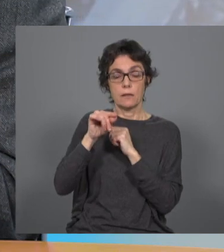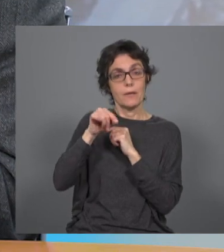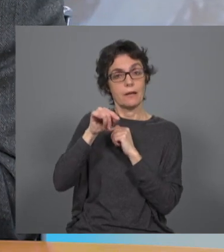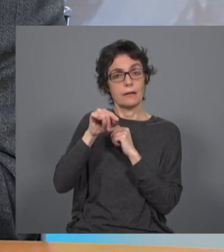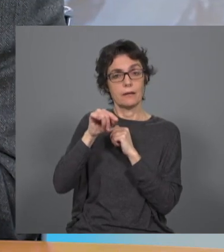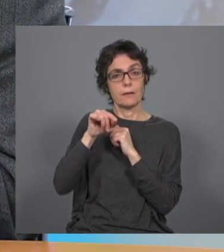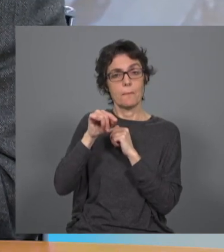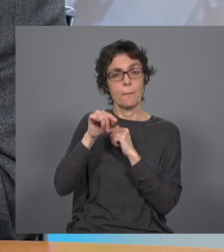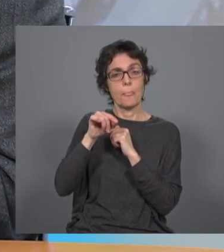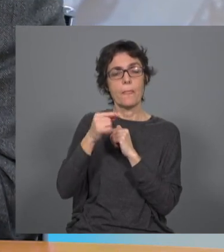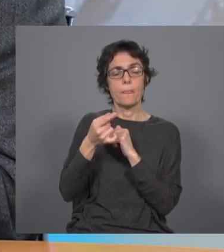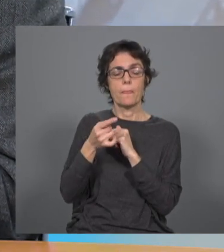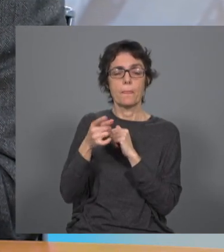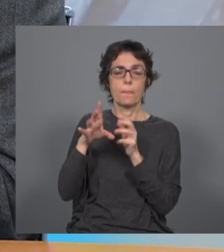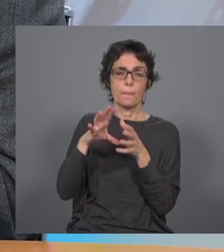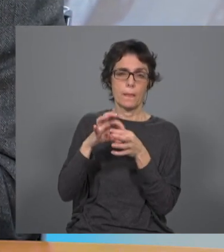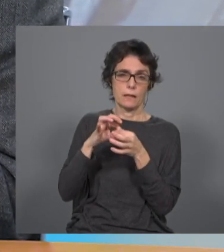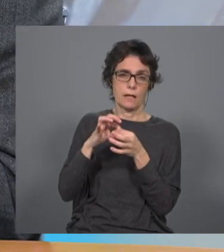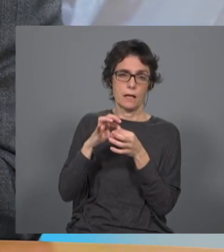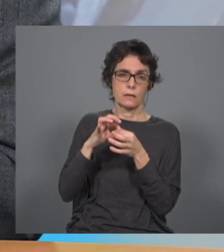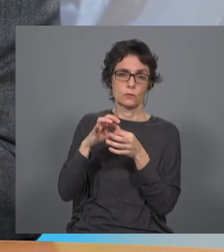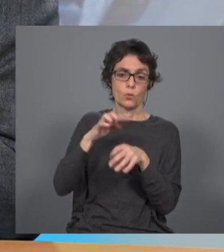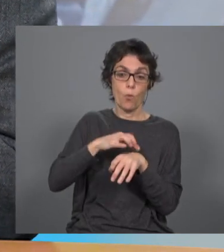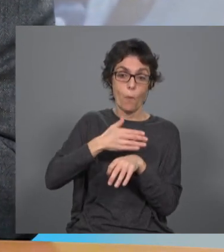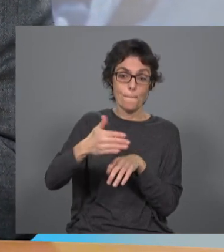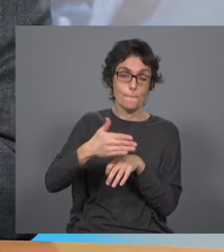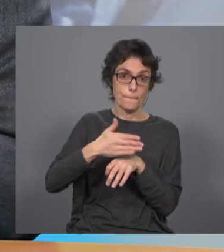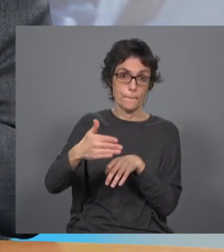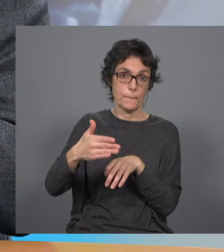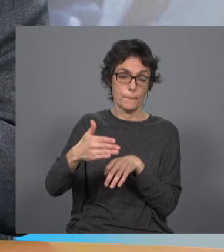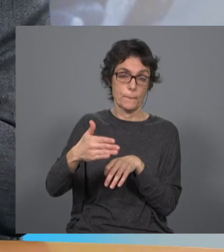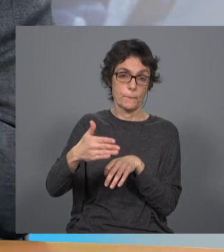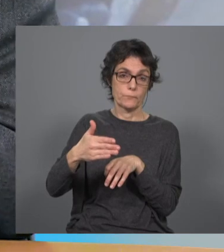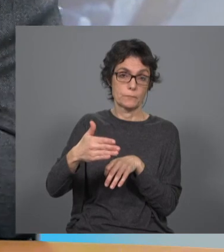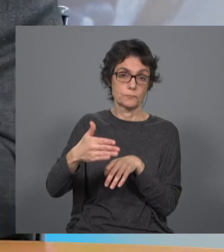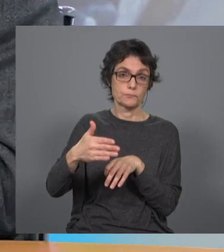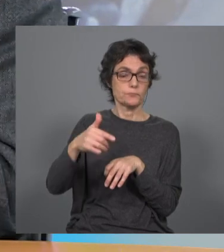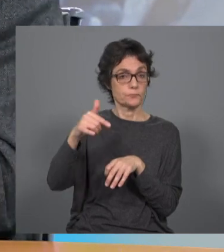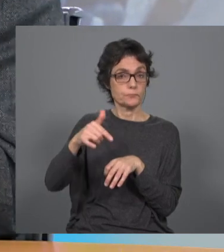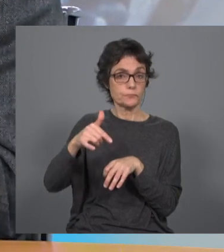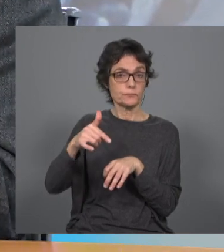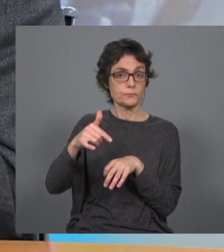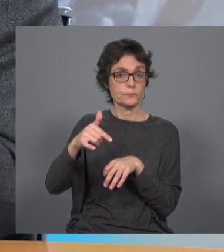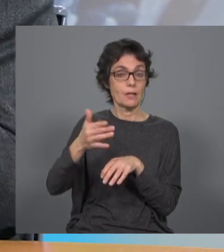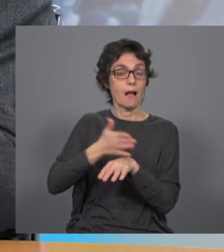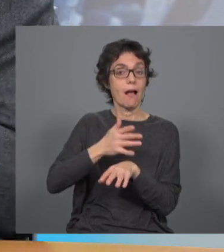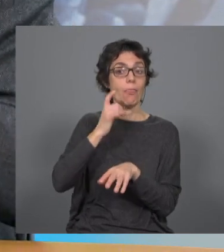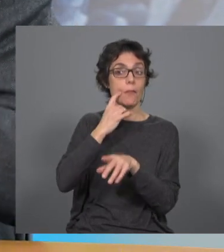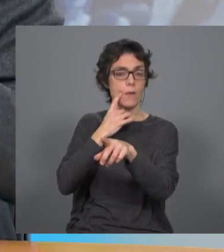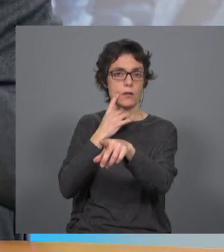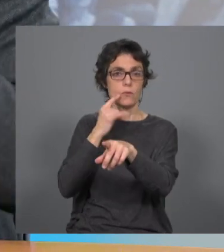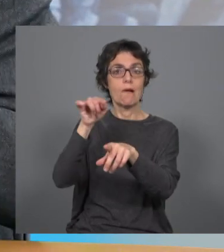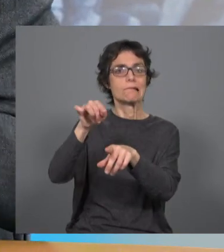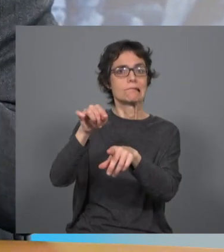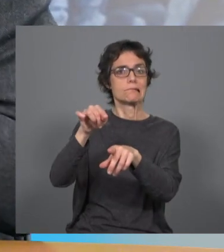simbólica pascal nas cinzas. Porque um autor antigo, Orígenes, por exemplo, dizia que nós